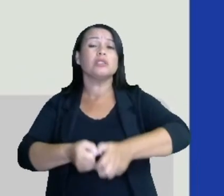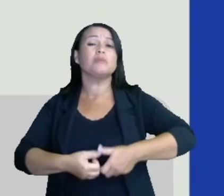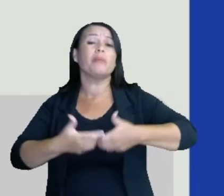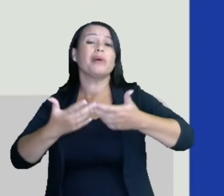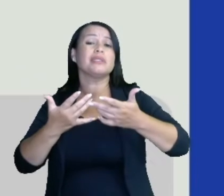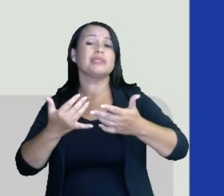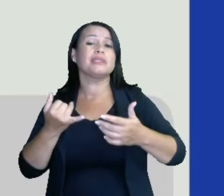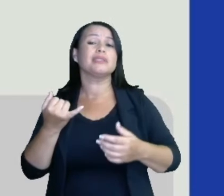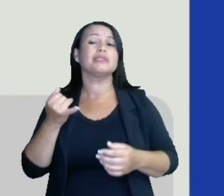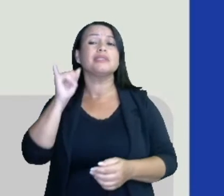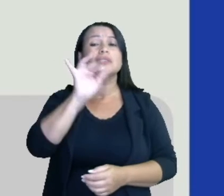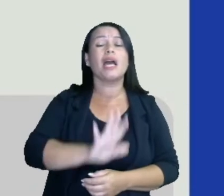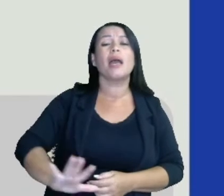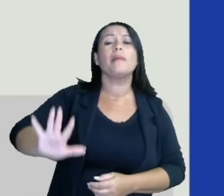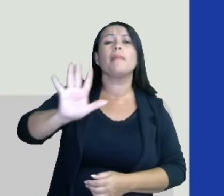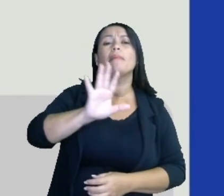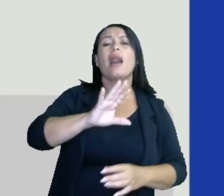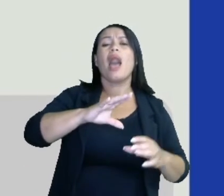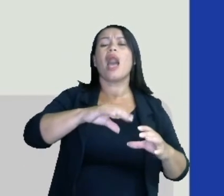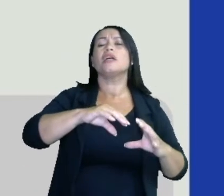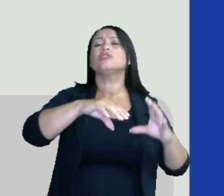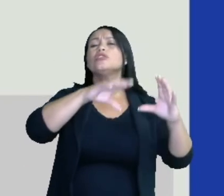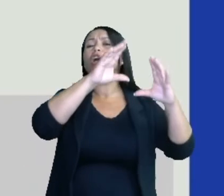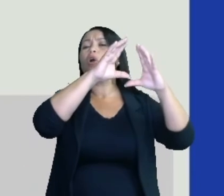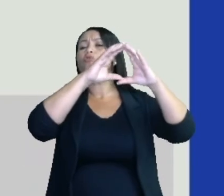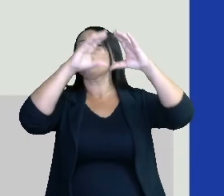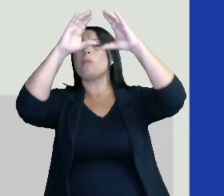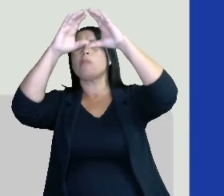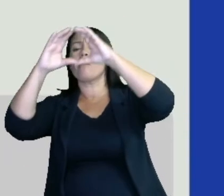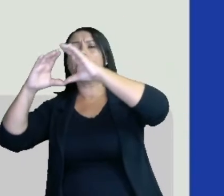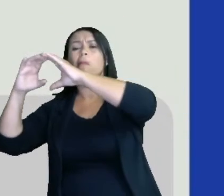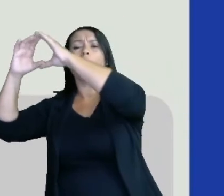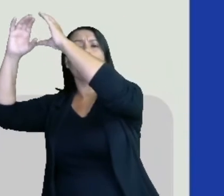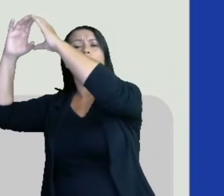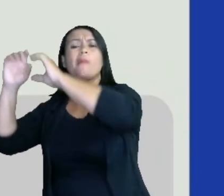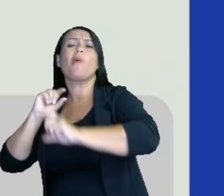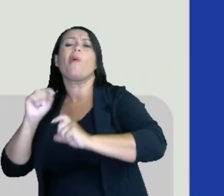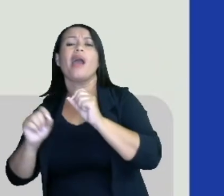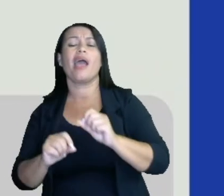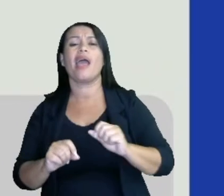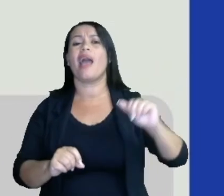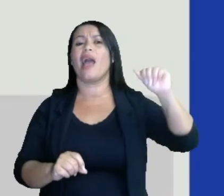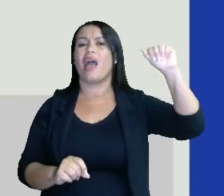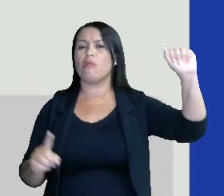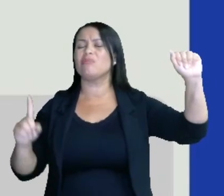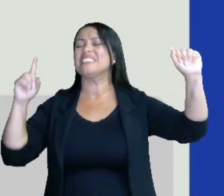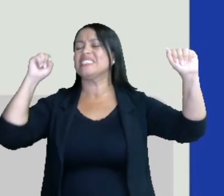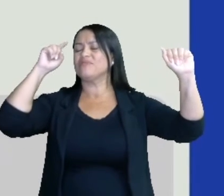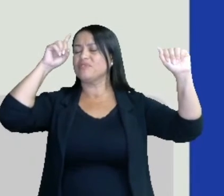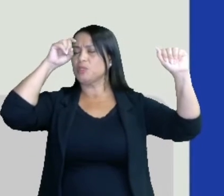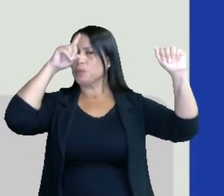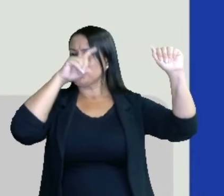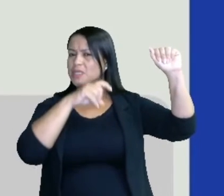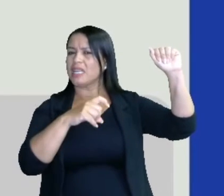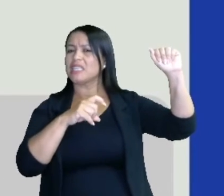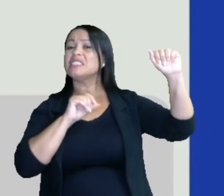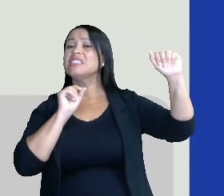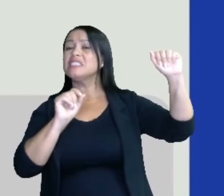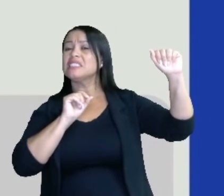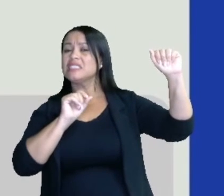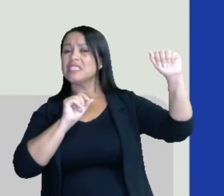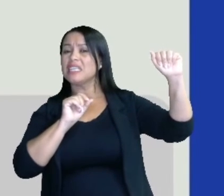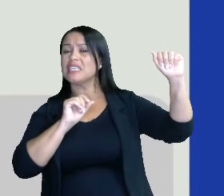essa imagem, juntando tudo aí, esses balões? Vamos analisar. Letra A. Uma dificuldade de conexão entre as